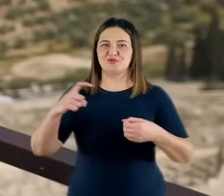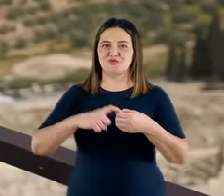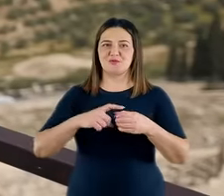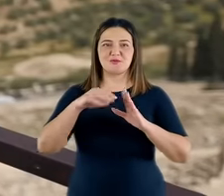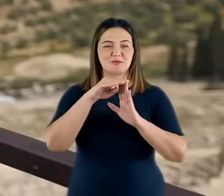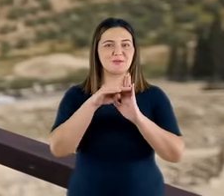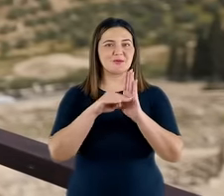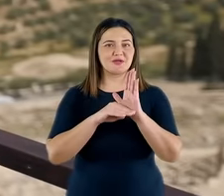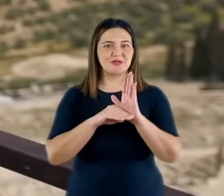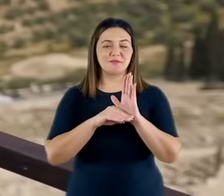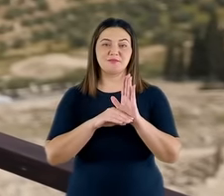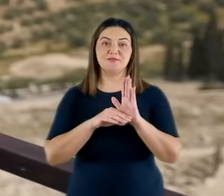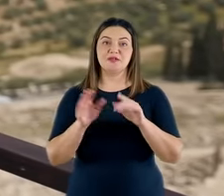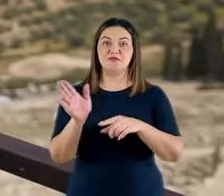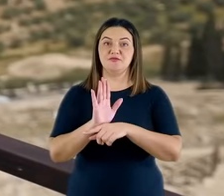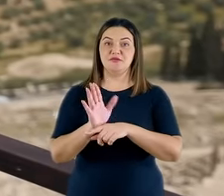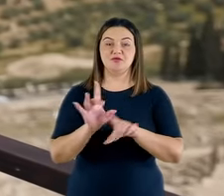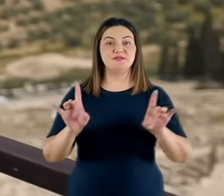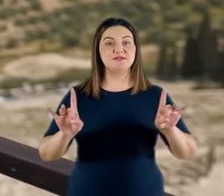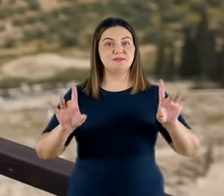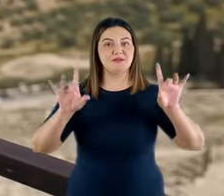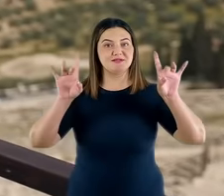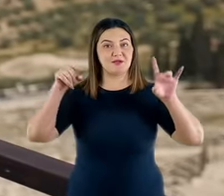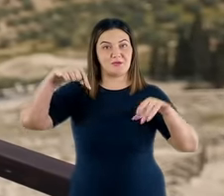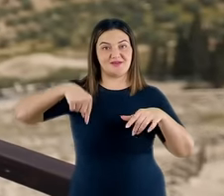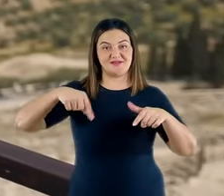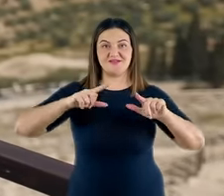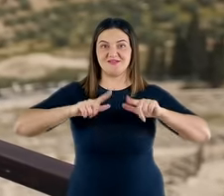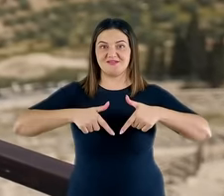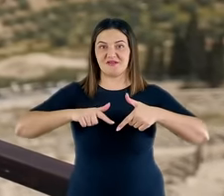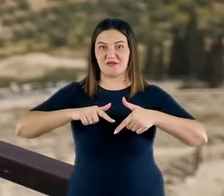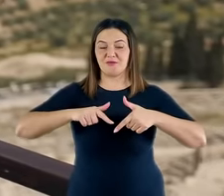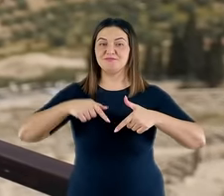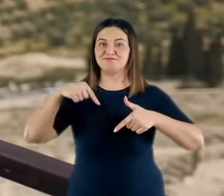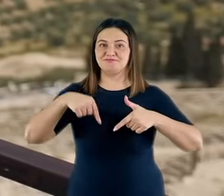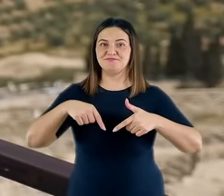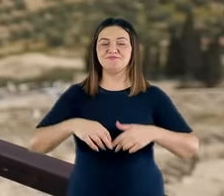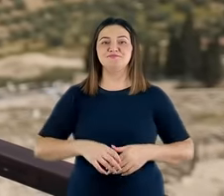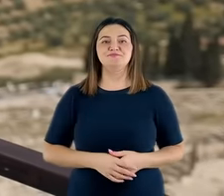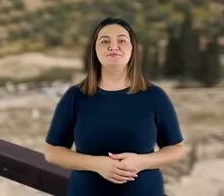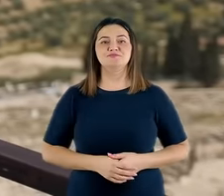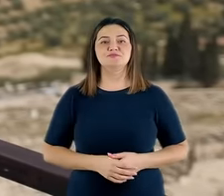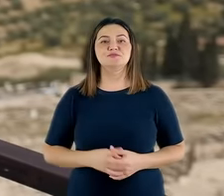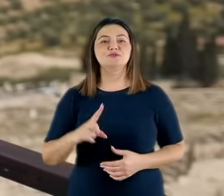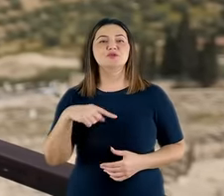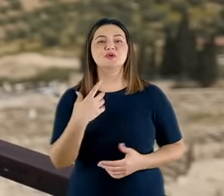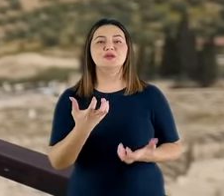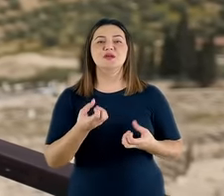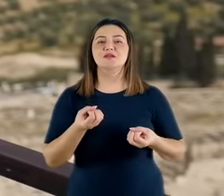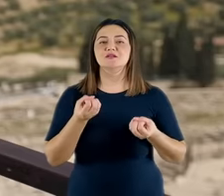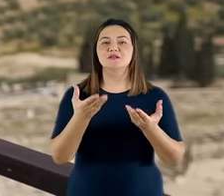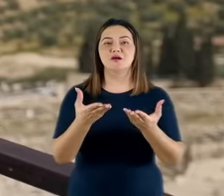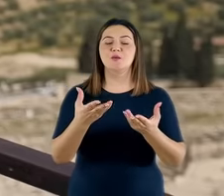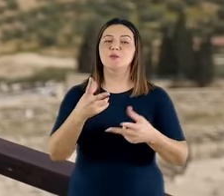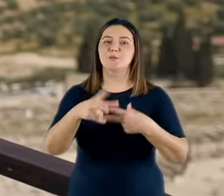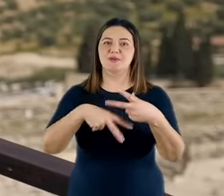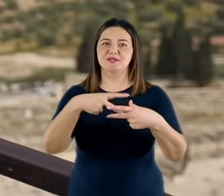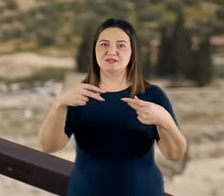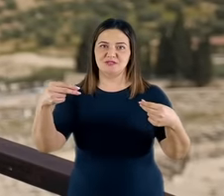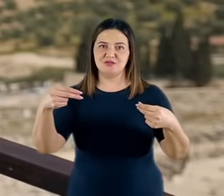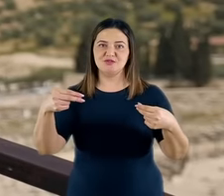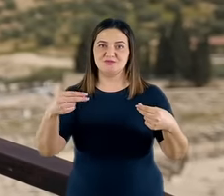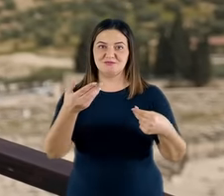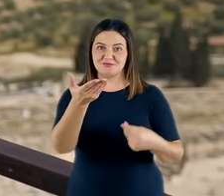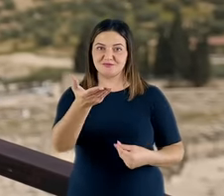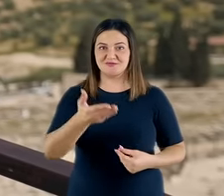De volta com o programa Evidências, na série especial aqui de Israel, hoje em Jerusalém. Mas eu quero dar para você um presente da TV Novo